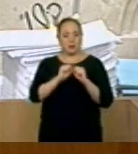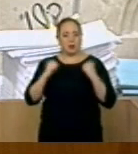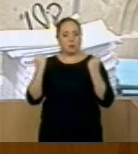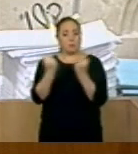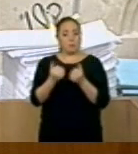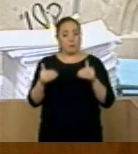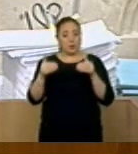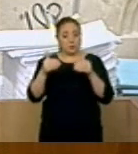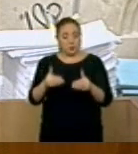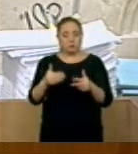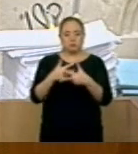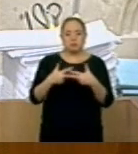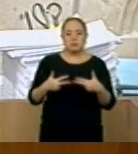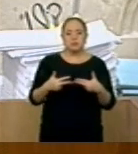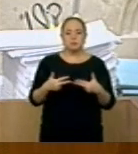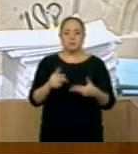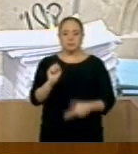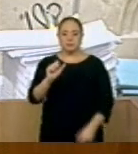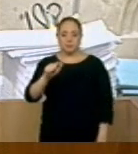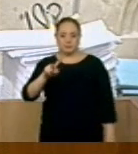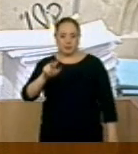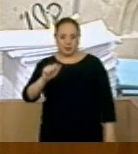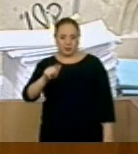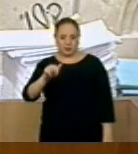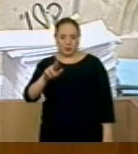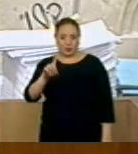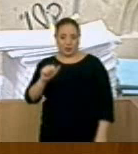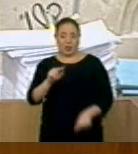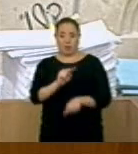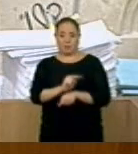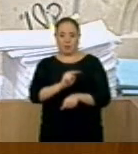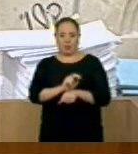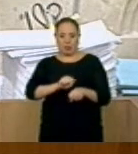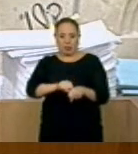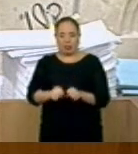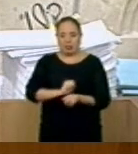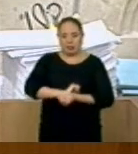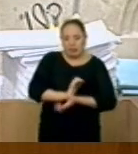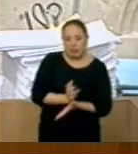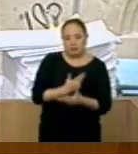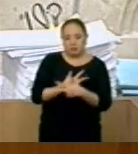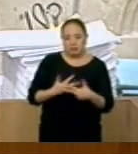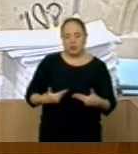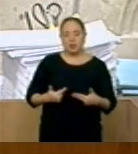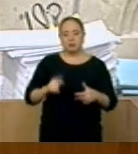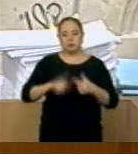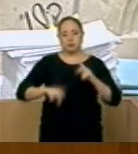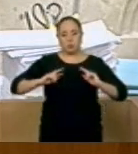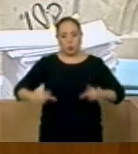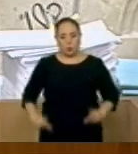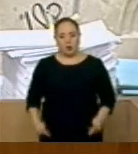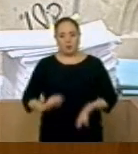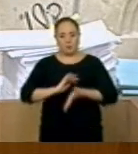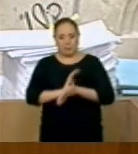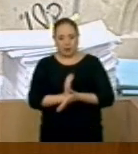seminário Implementação de Salvaguardas Efetivas na Prevenção da Tortura e de Outros Meios Cruéis, Desumanos ou Degradantes